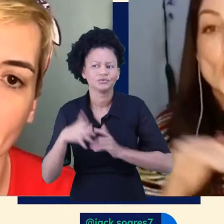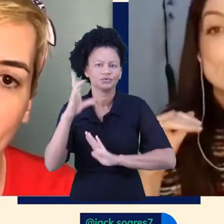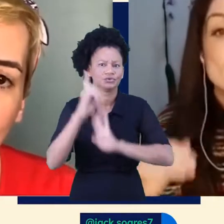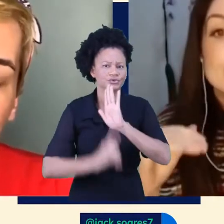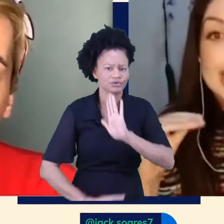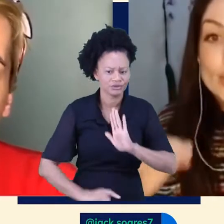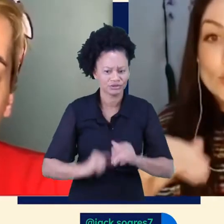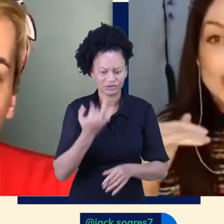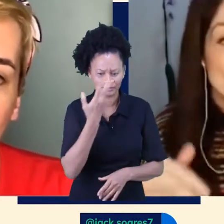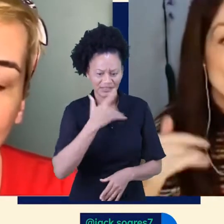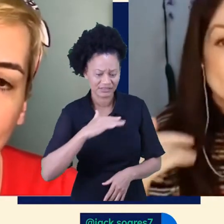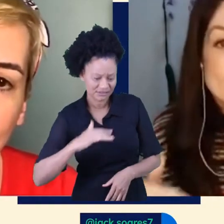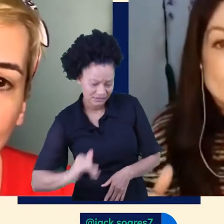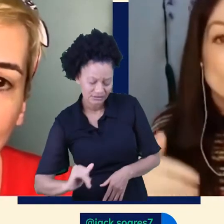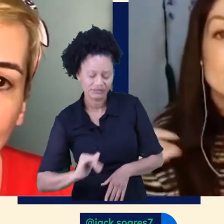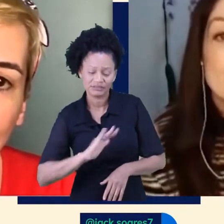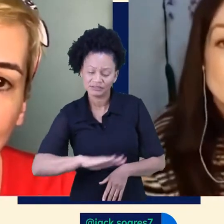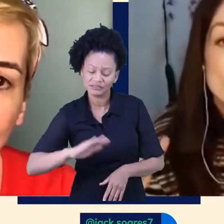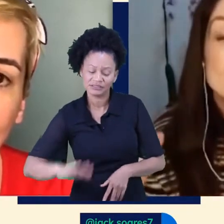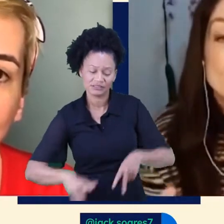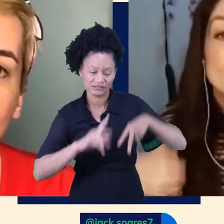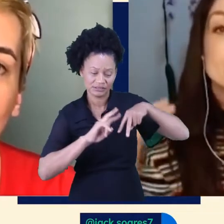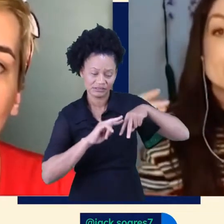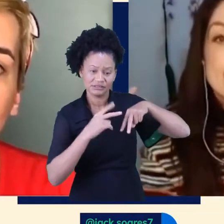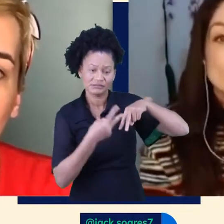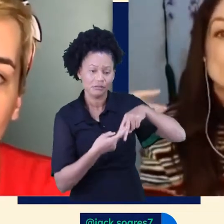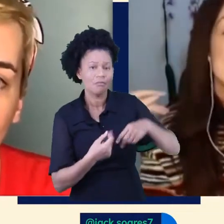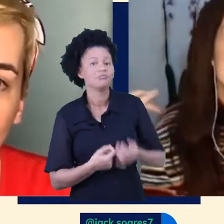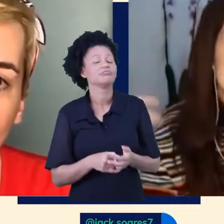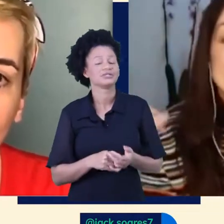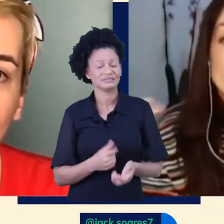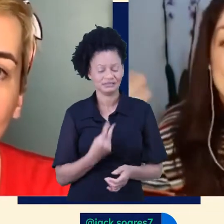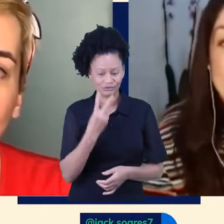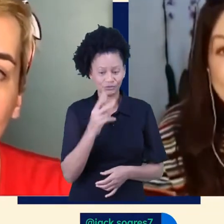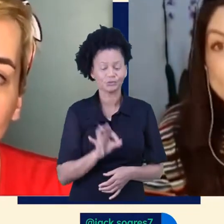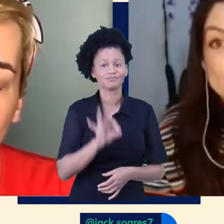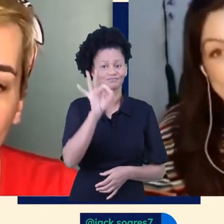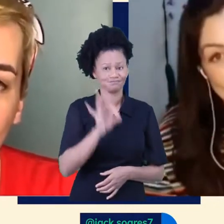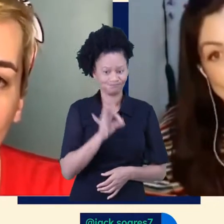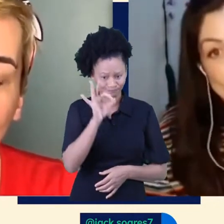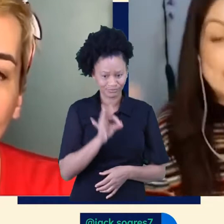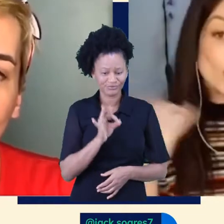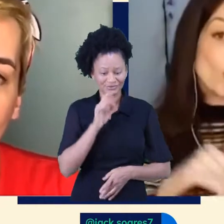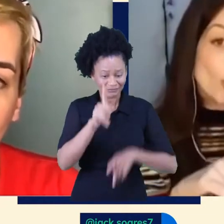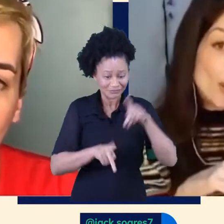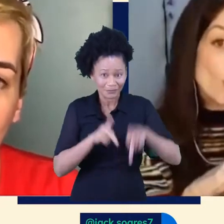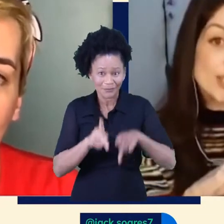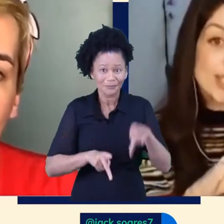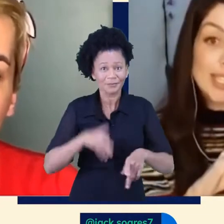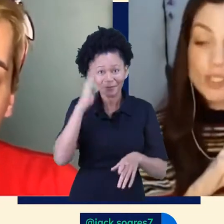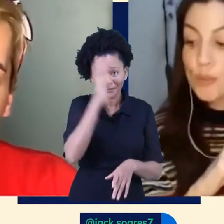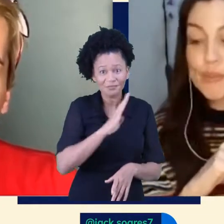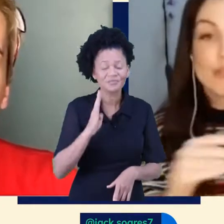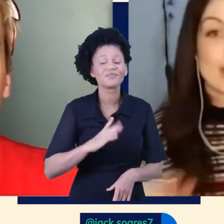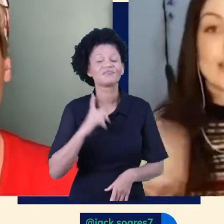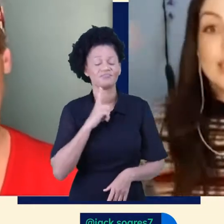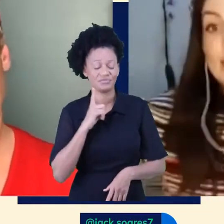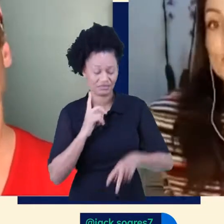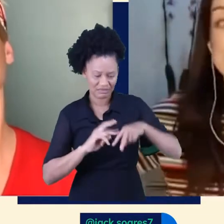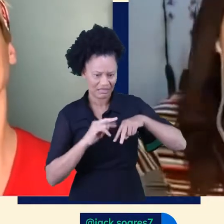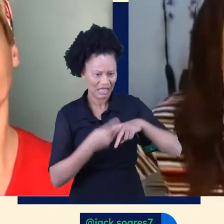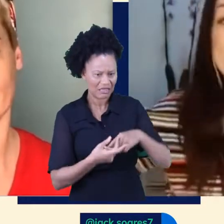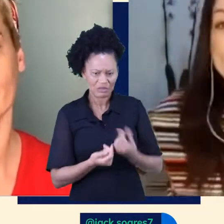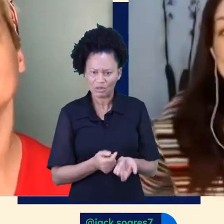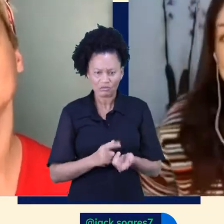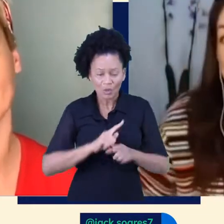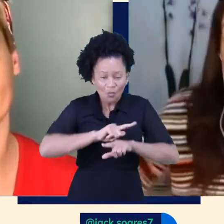menos 2% da população tem condição intersexo. Não é tão raro assim. Mas como é uma coisa íntima, Fafá, as